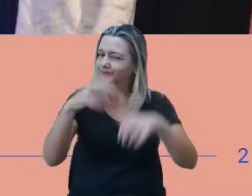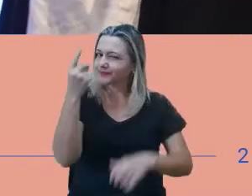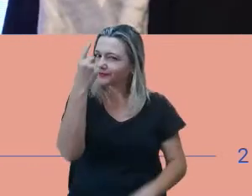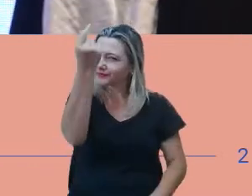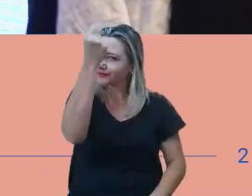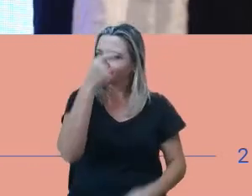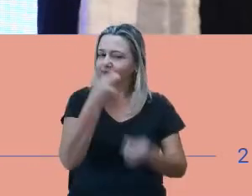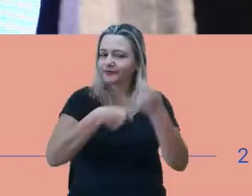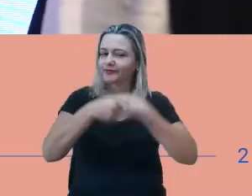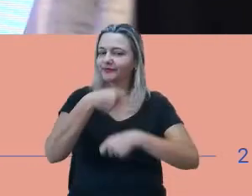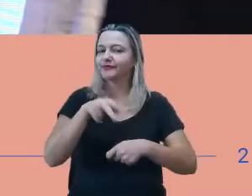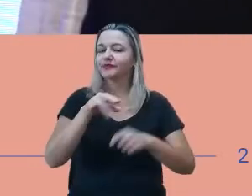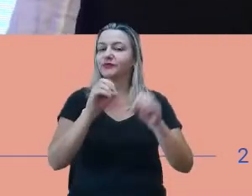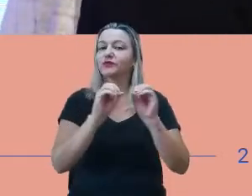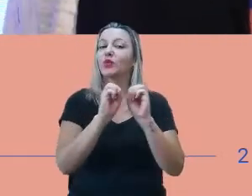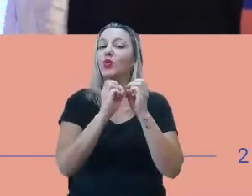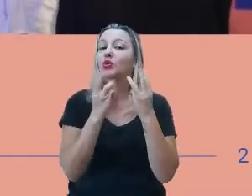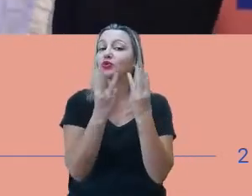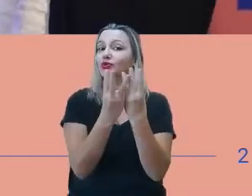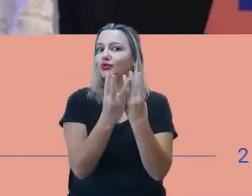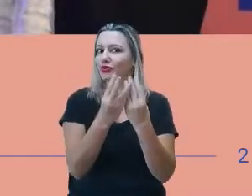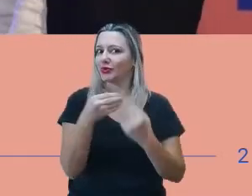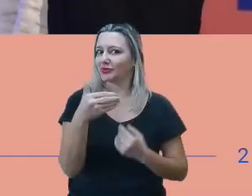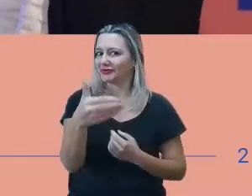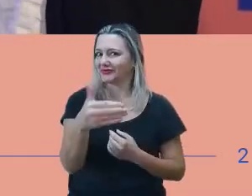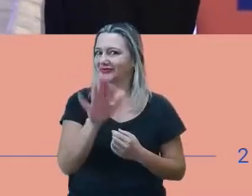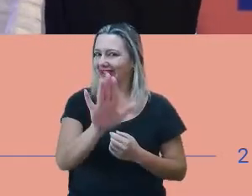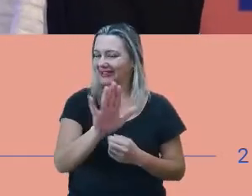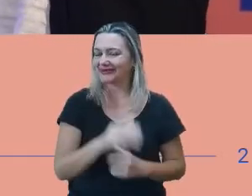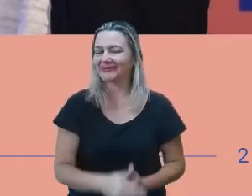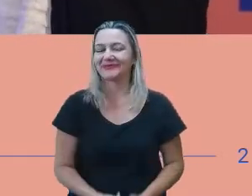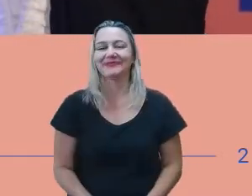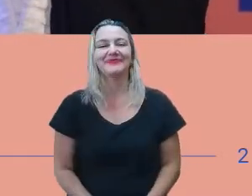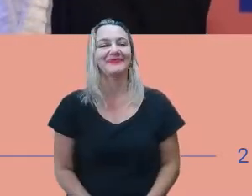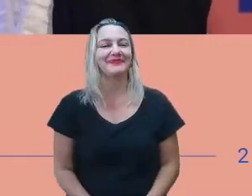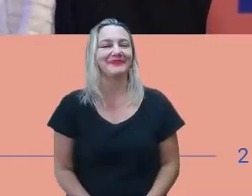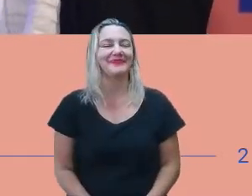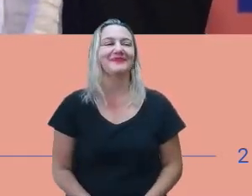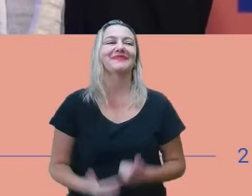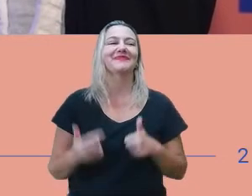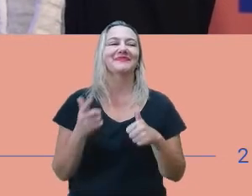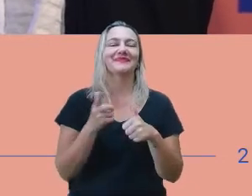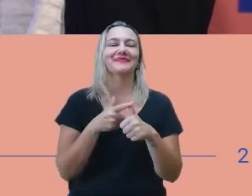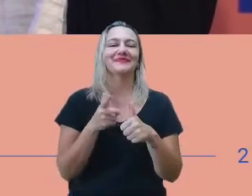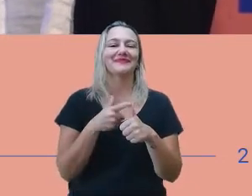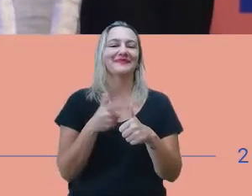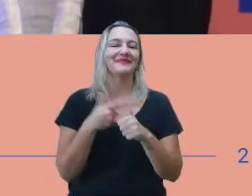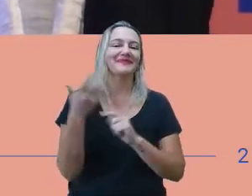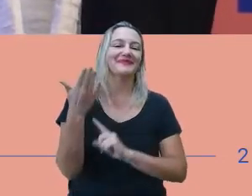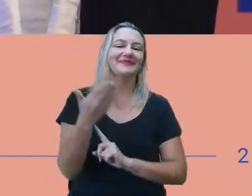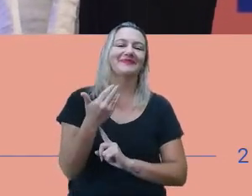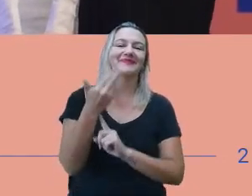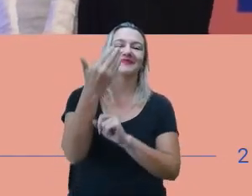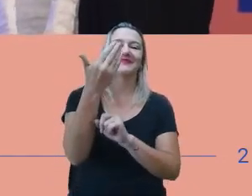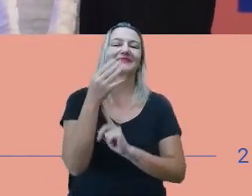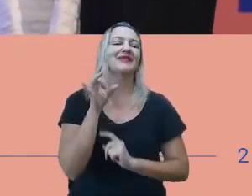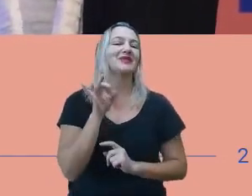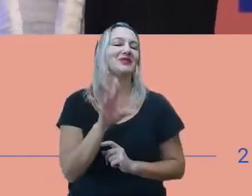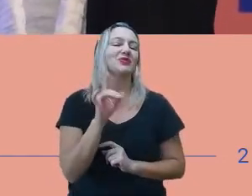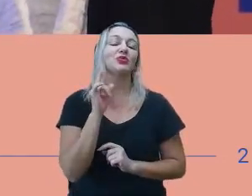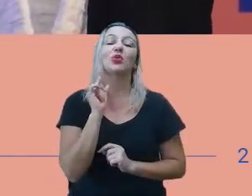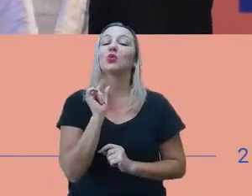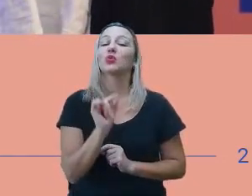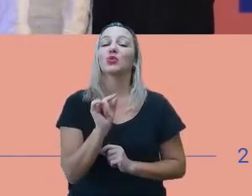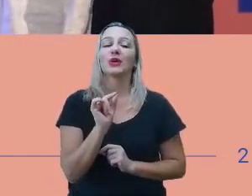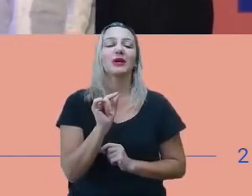ser daqui a pouquinho fica aí não sai não é o primeiro passo tecnologia somente uma parte da